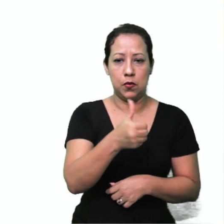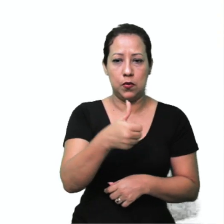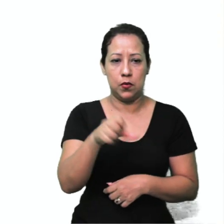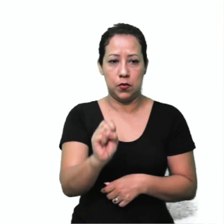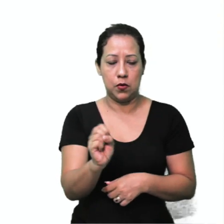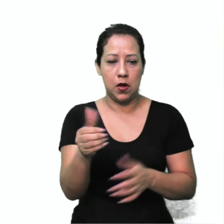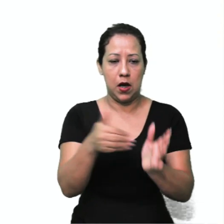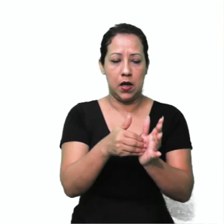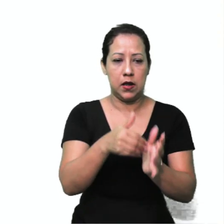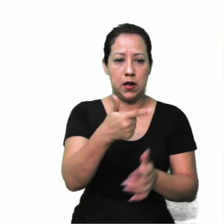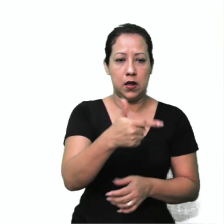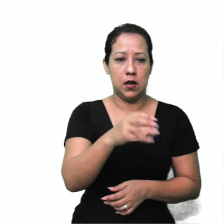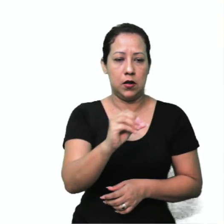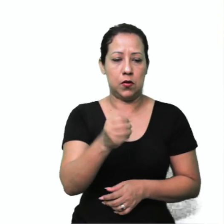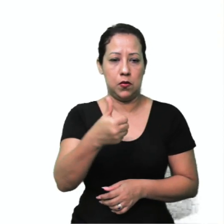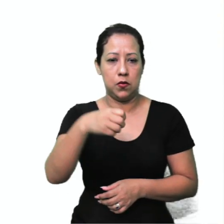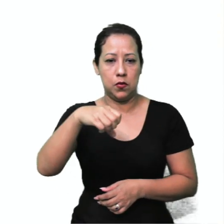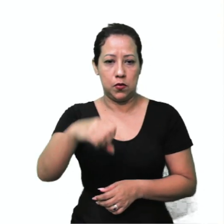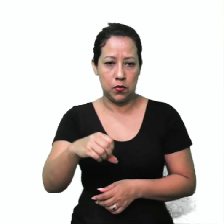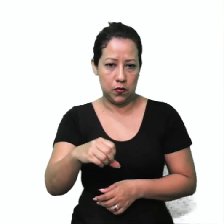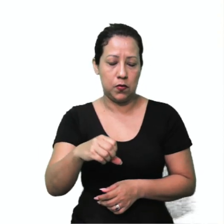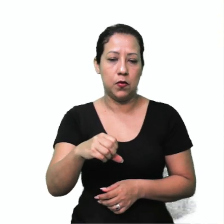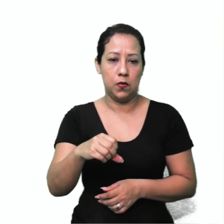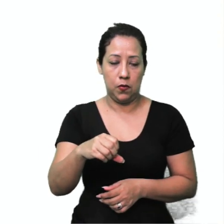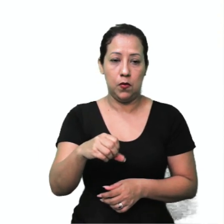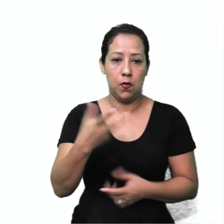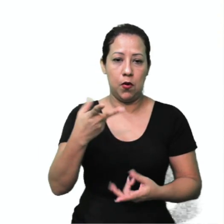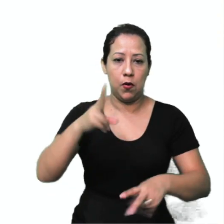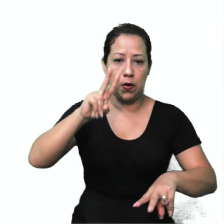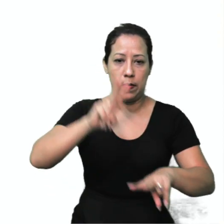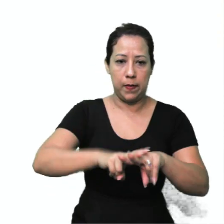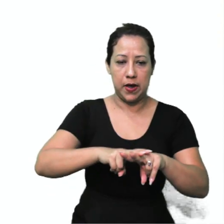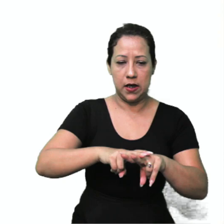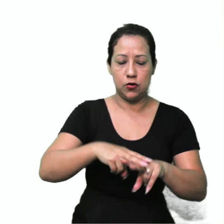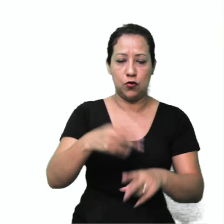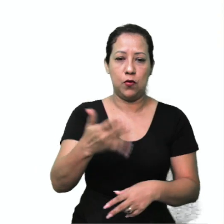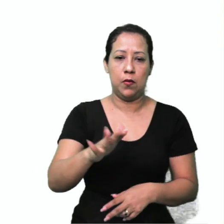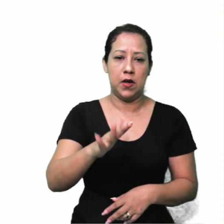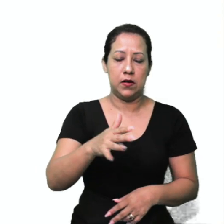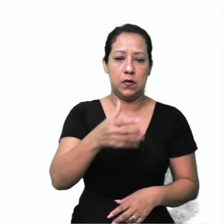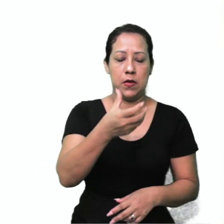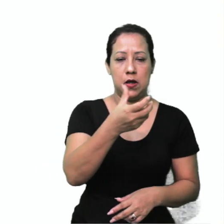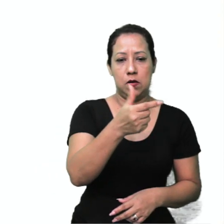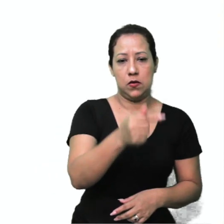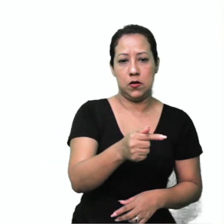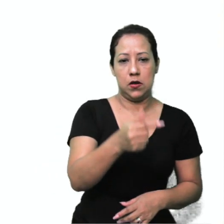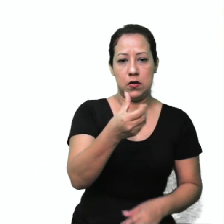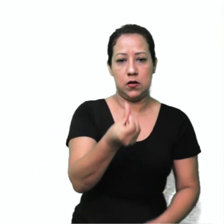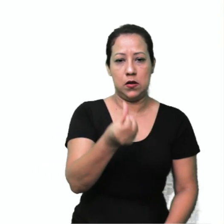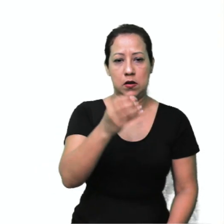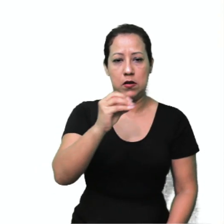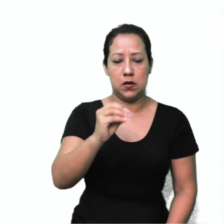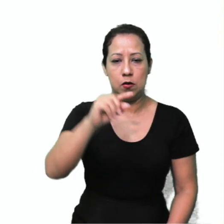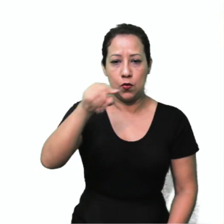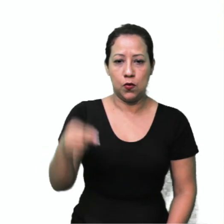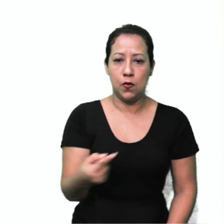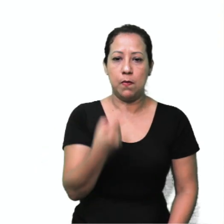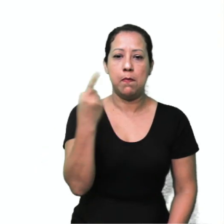nos Estados Unidos. Puxa, professor, eles estão passando aí dentro d'água, sim. O nome desse rio é Rio